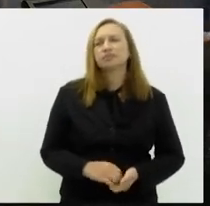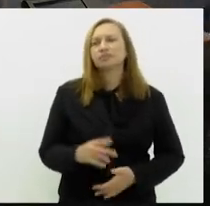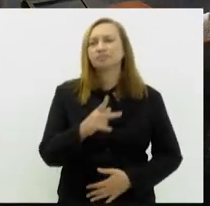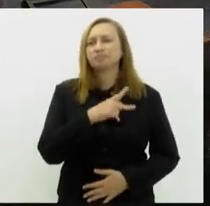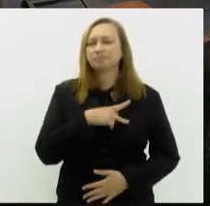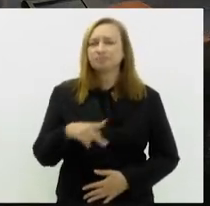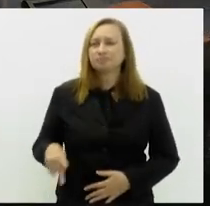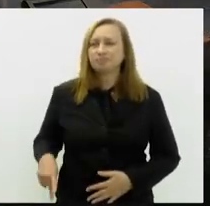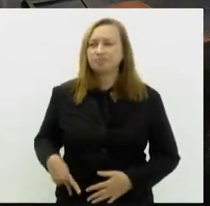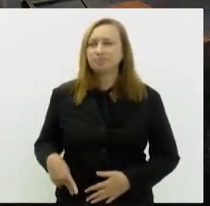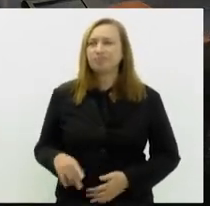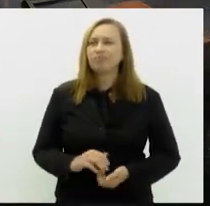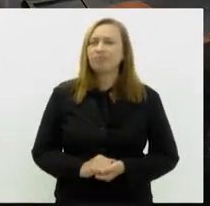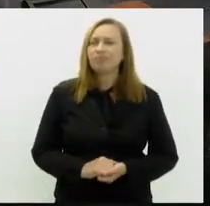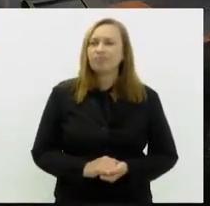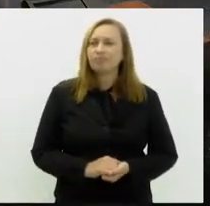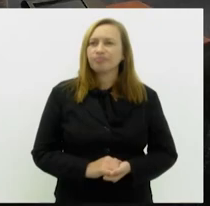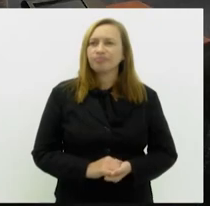Presidente,